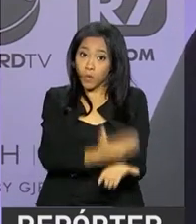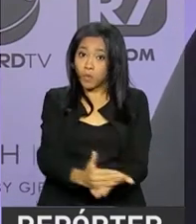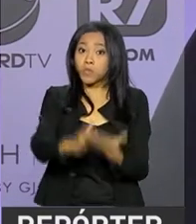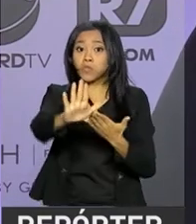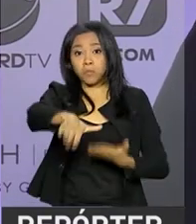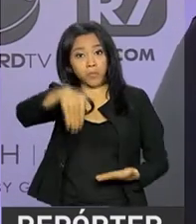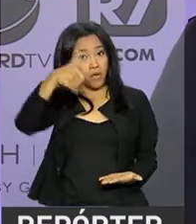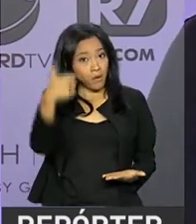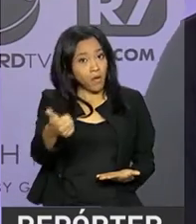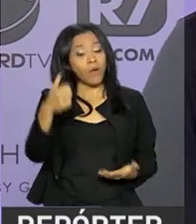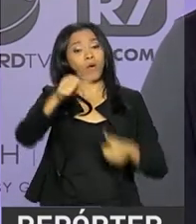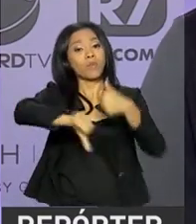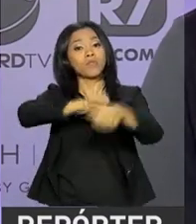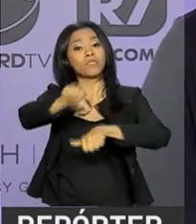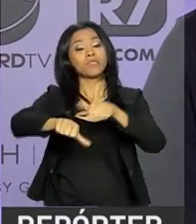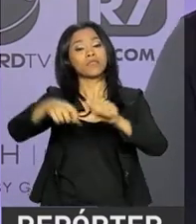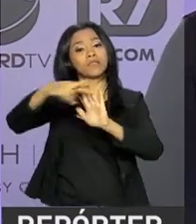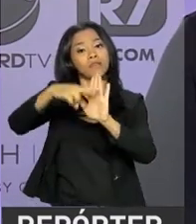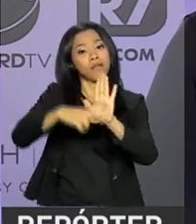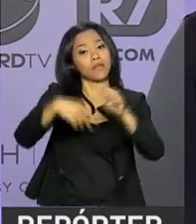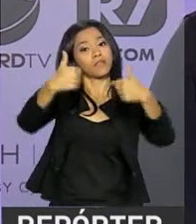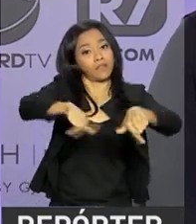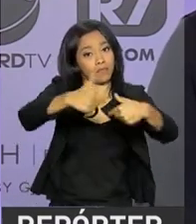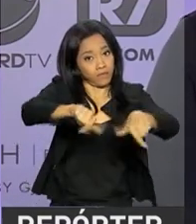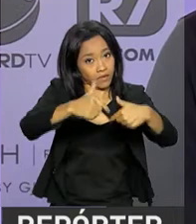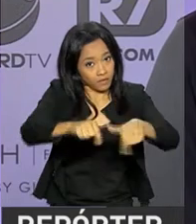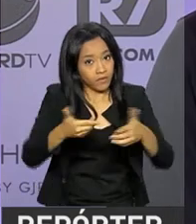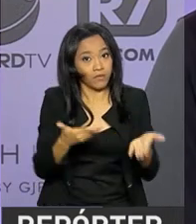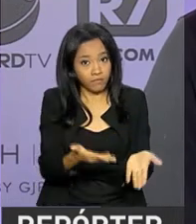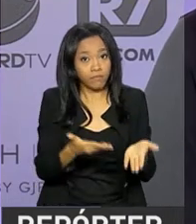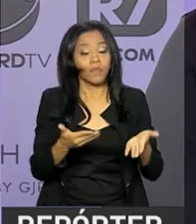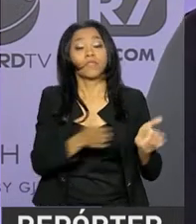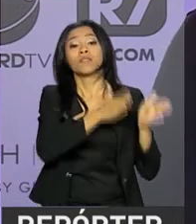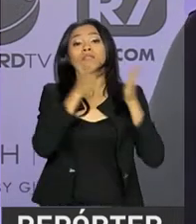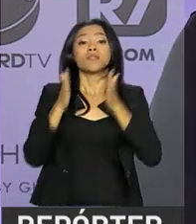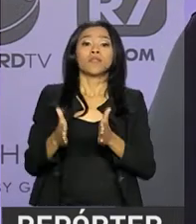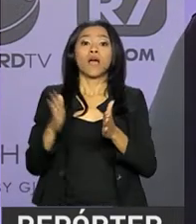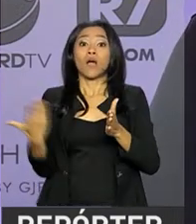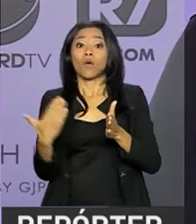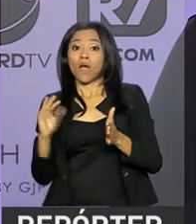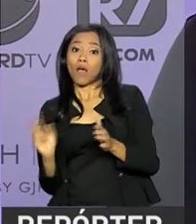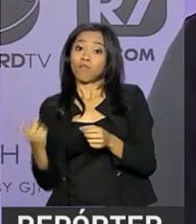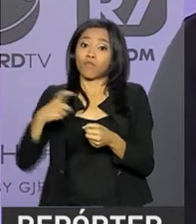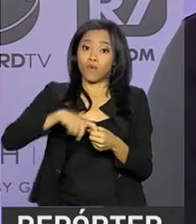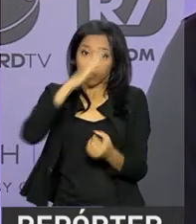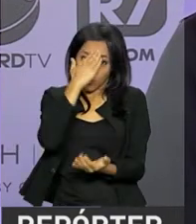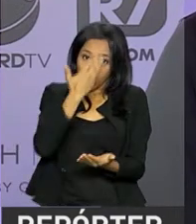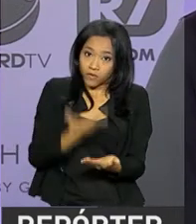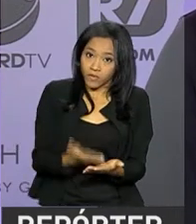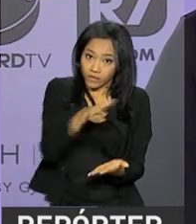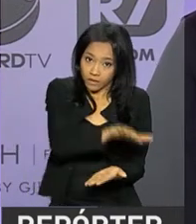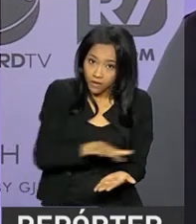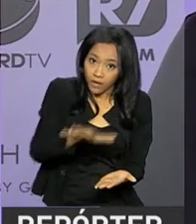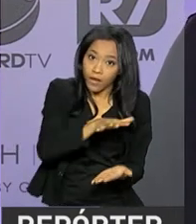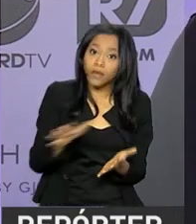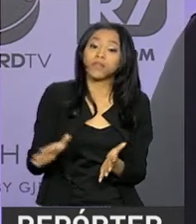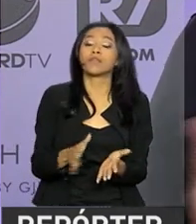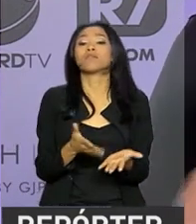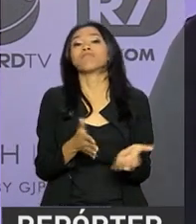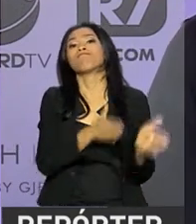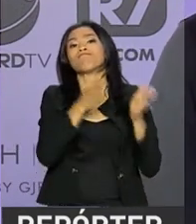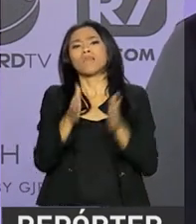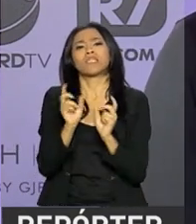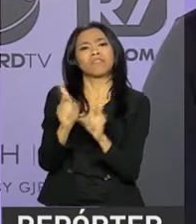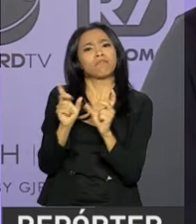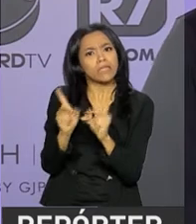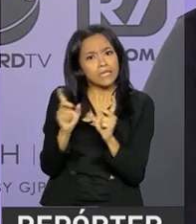reforma trabalhista, com a retomada da confiança no setor produtivo. Nós temos as